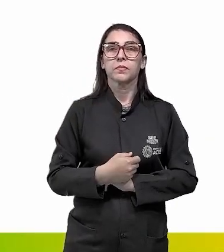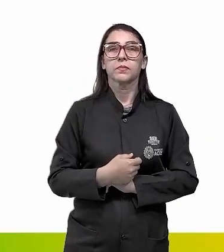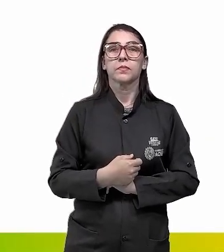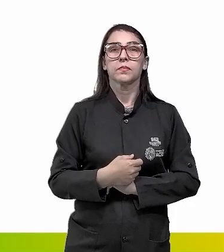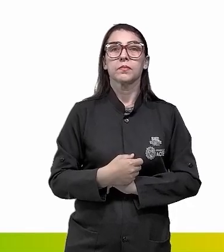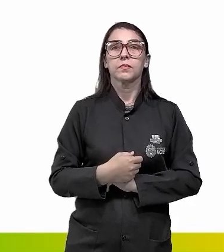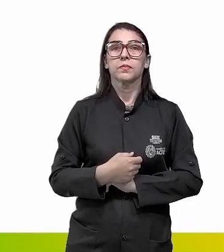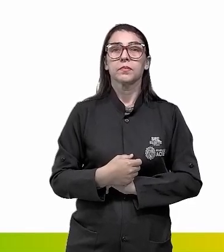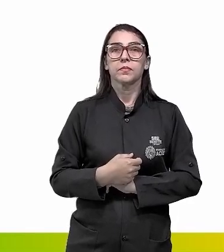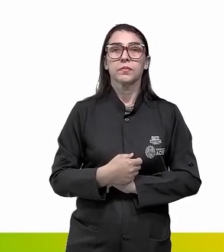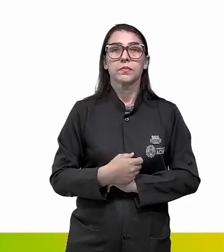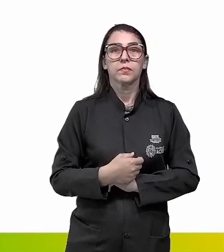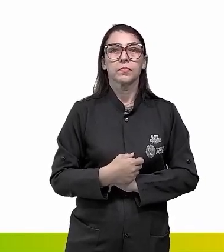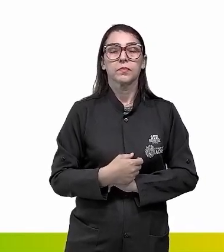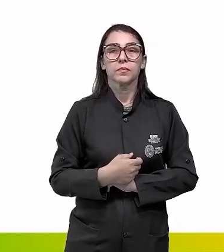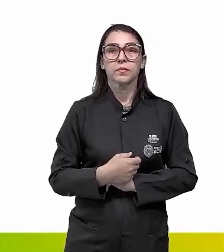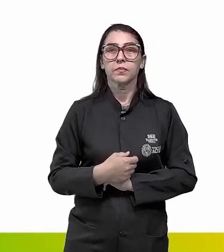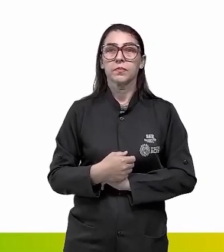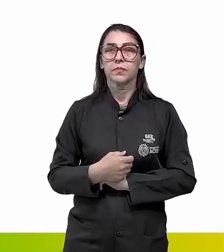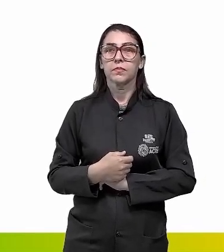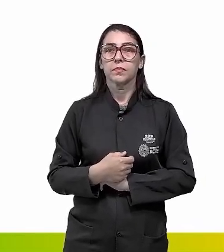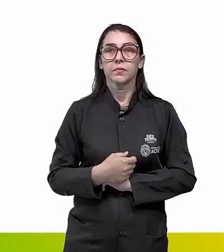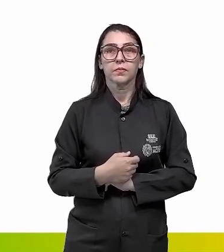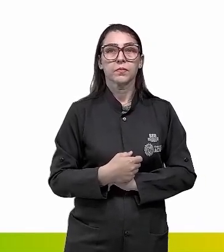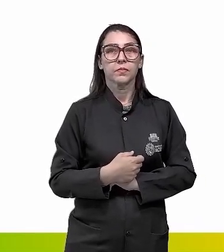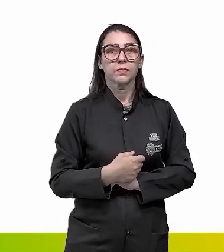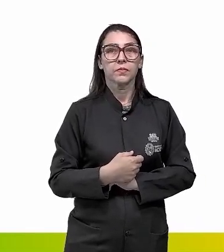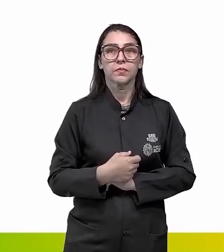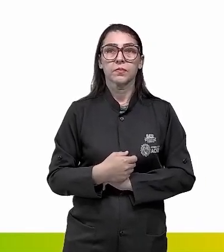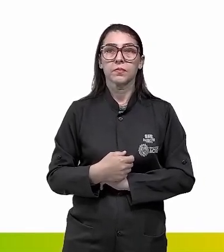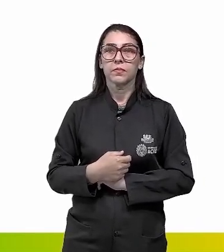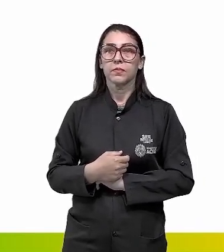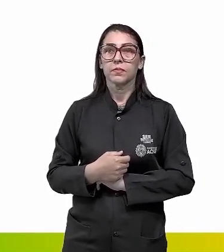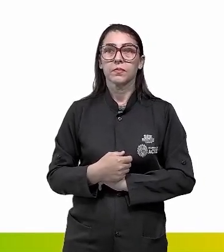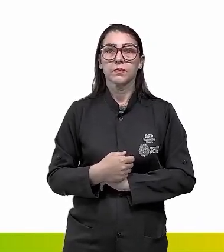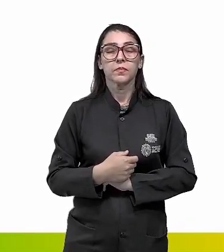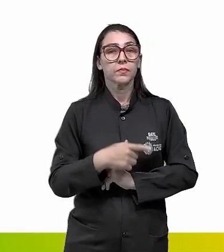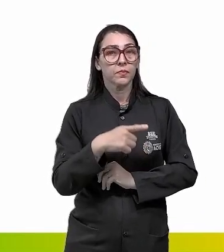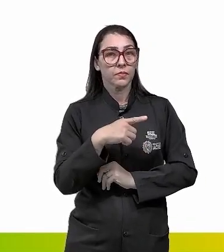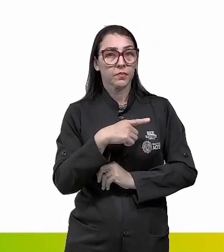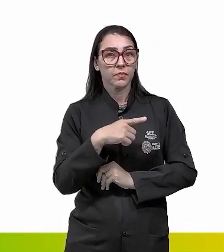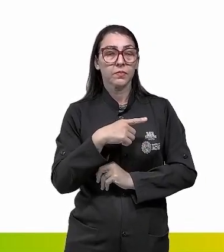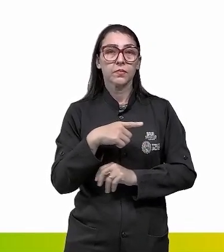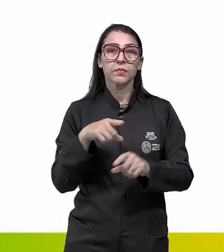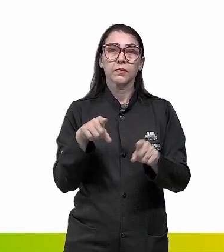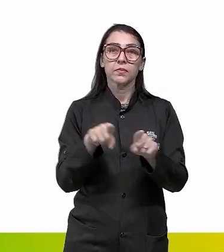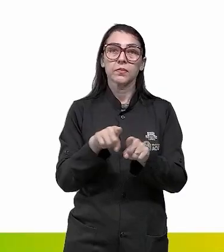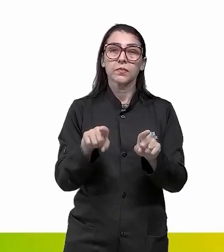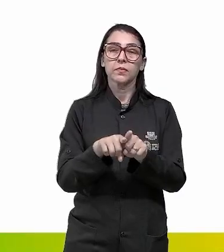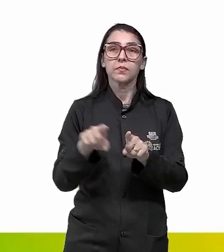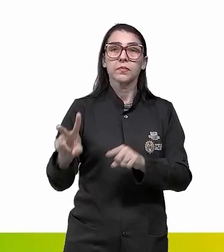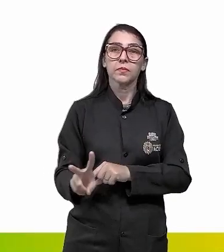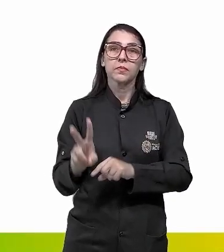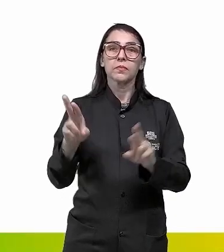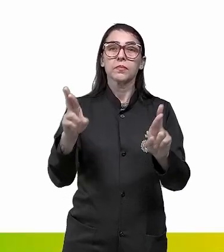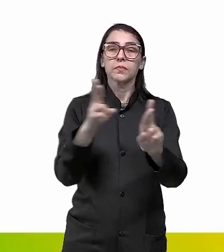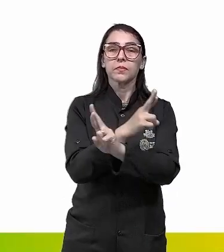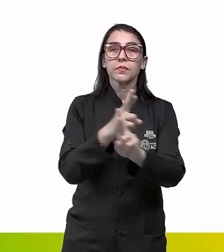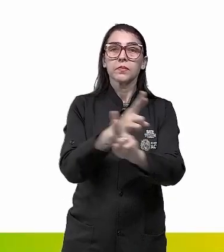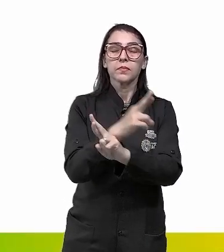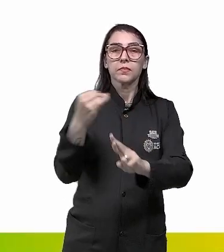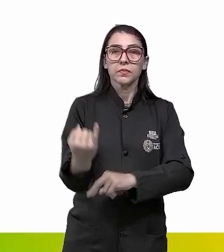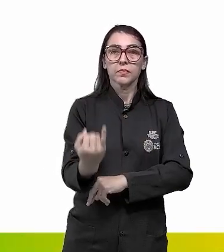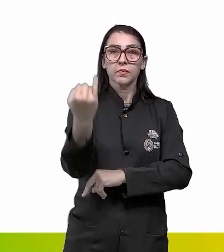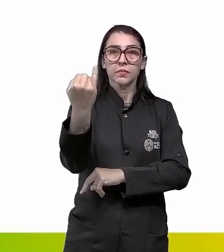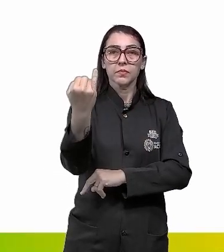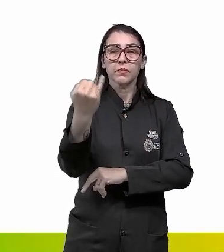para 1, isso é 2. E esse valor também tem uma relação importante aqui com